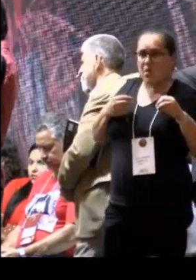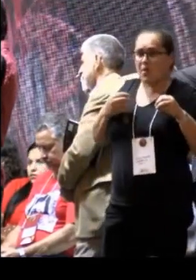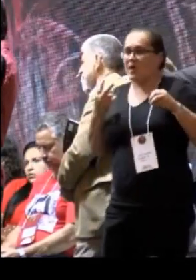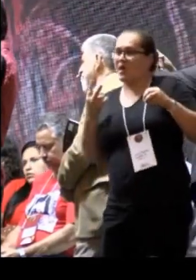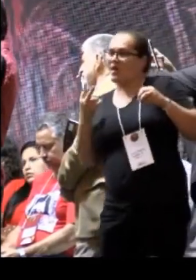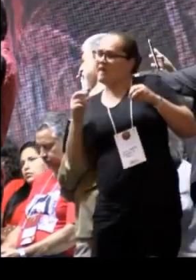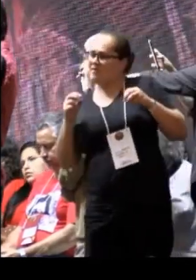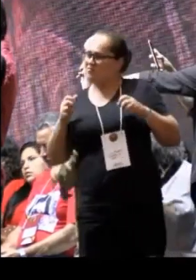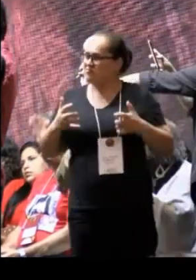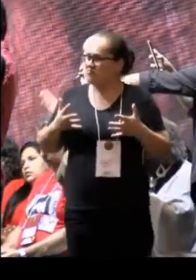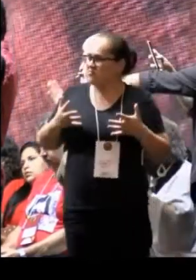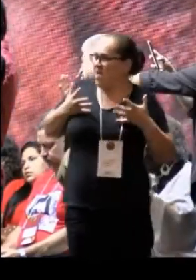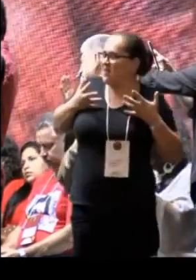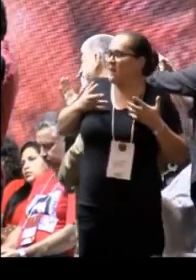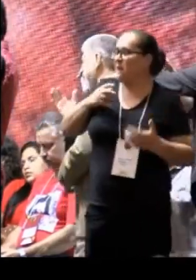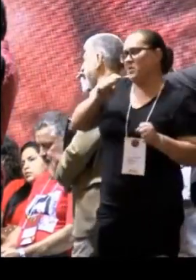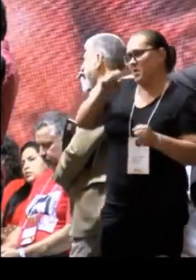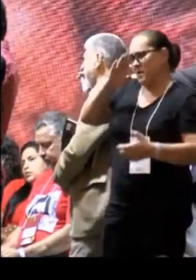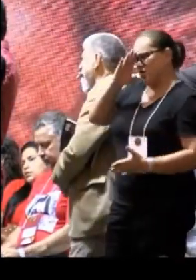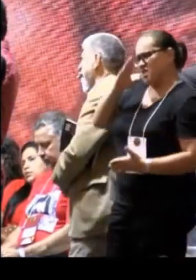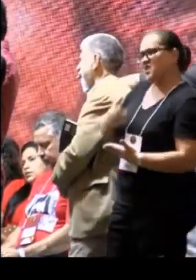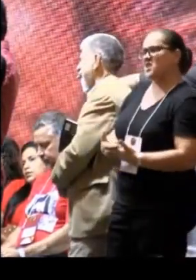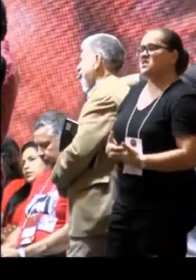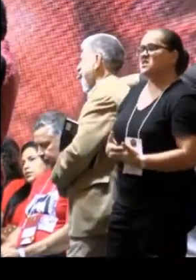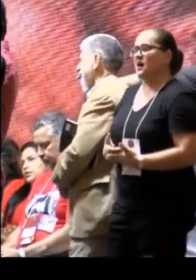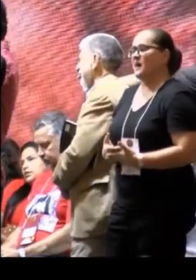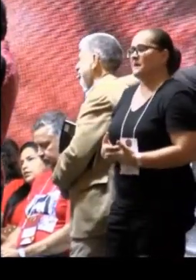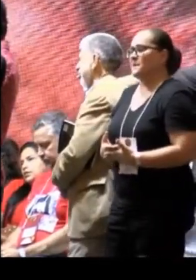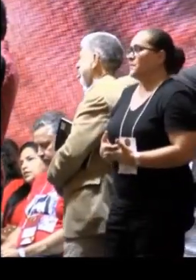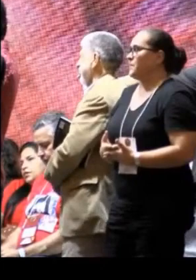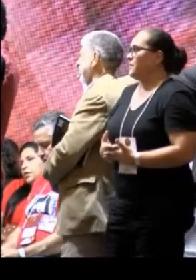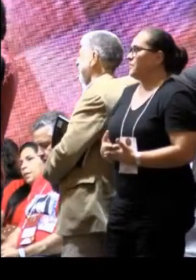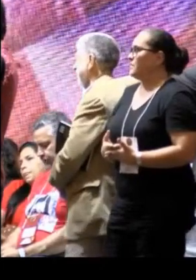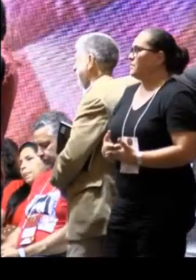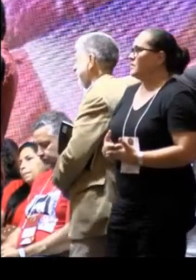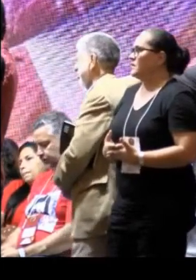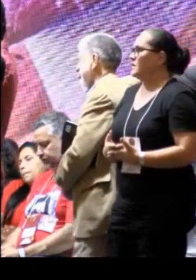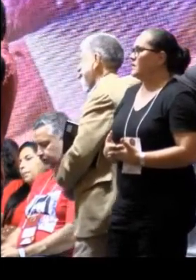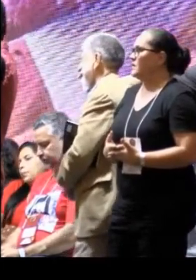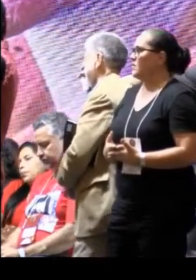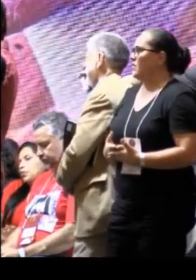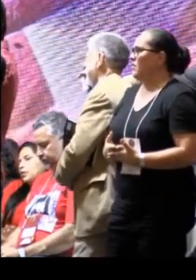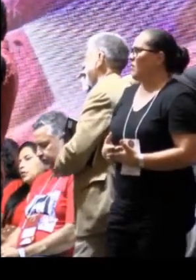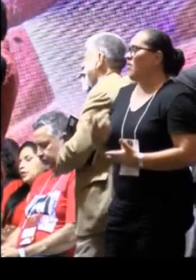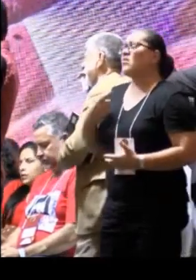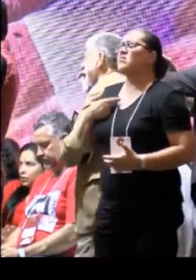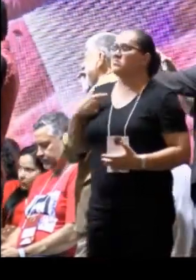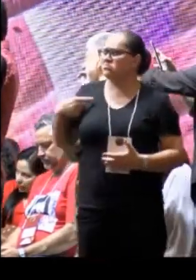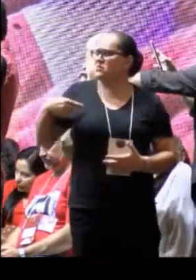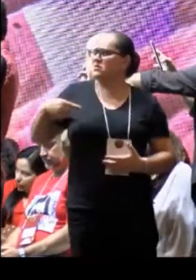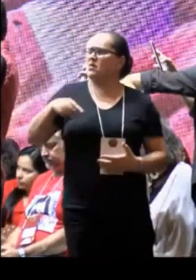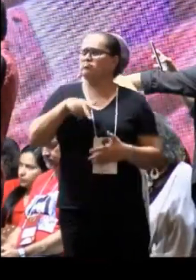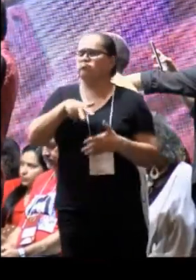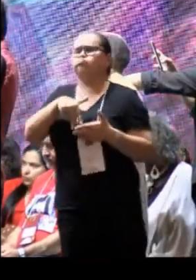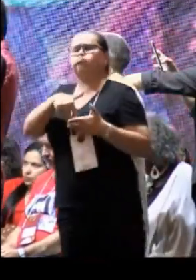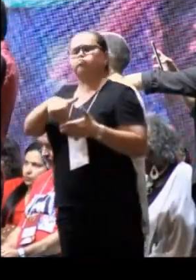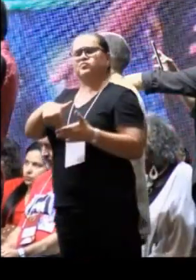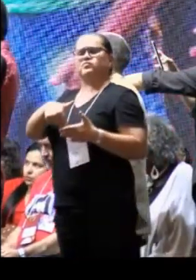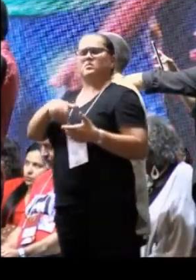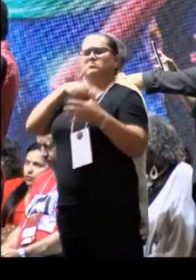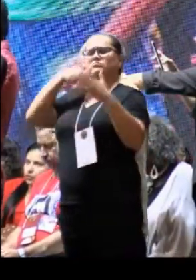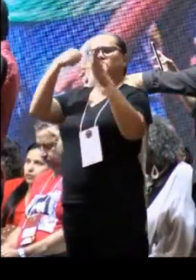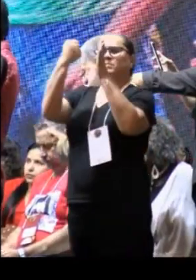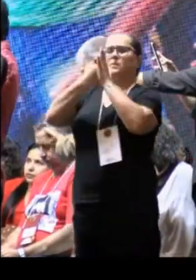de tesão, pode acreditar. Pode acreditar que eu estou com mais disposição de